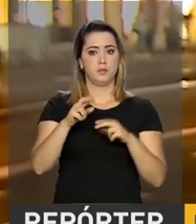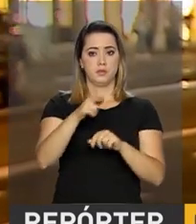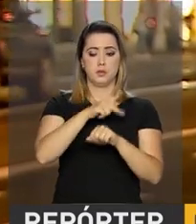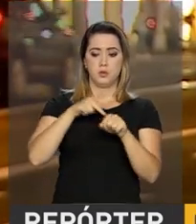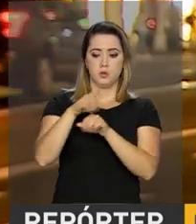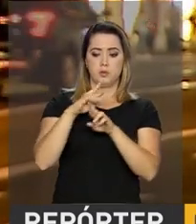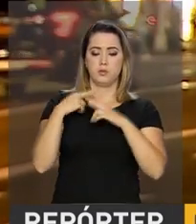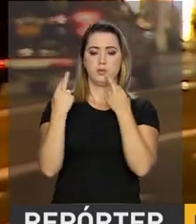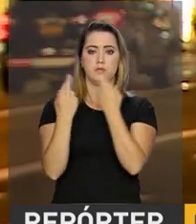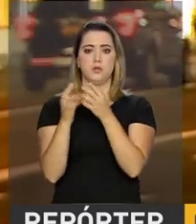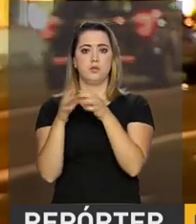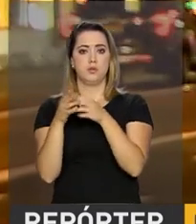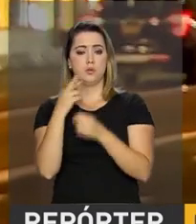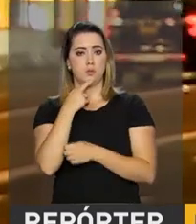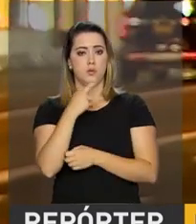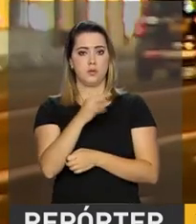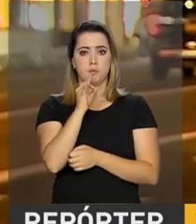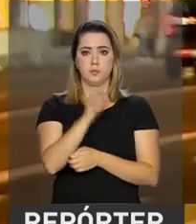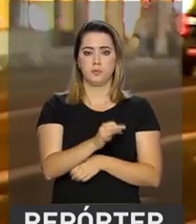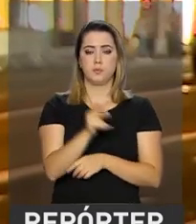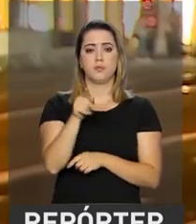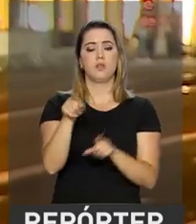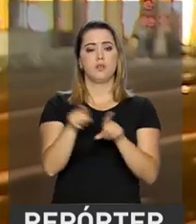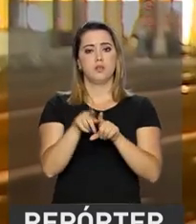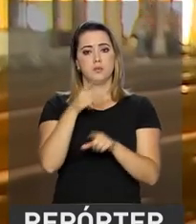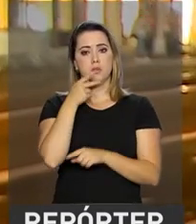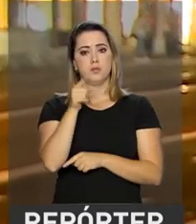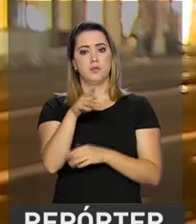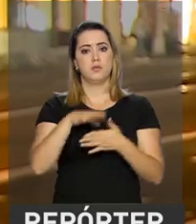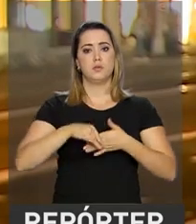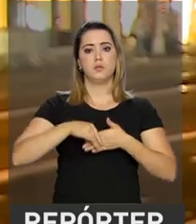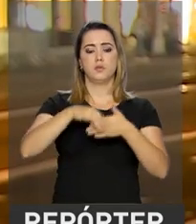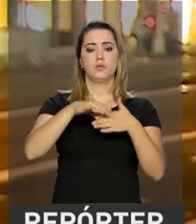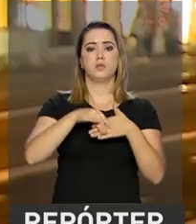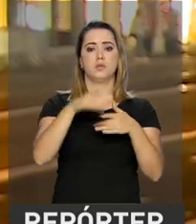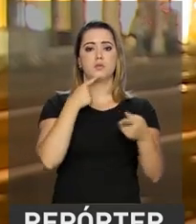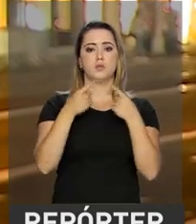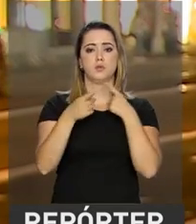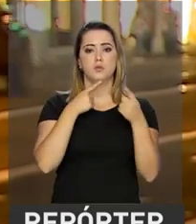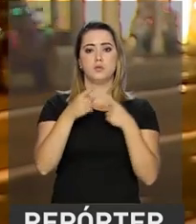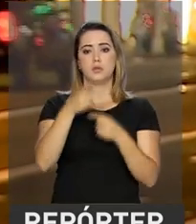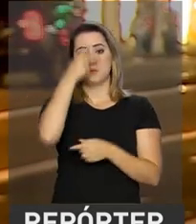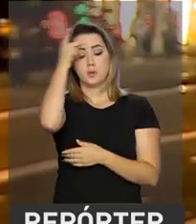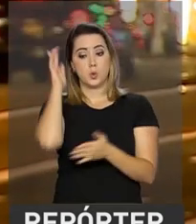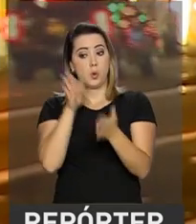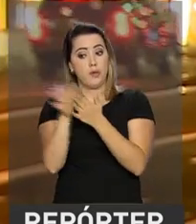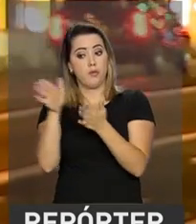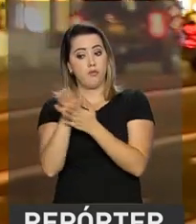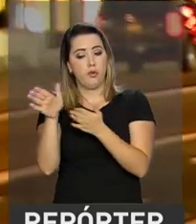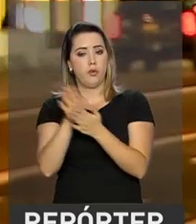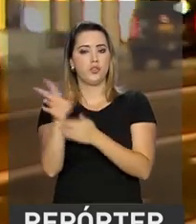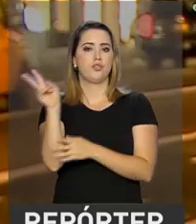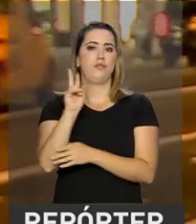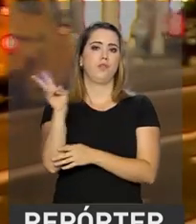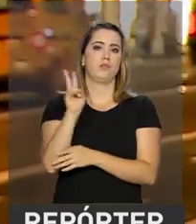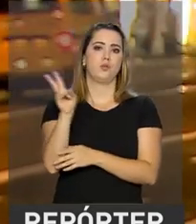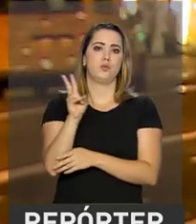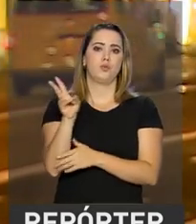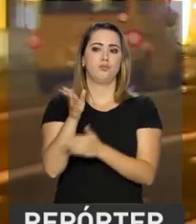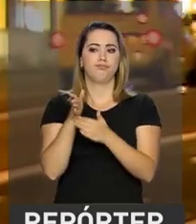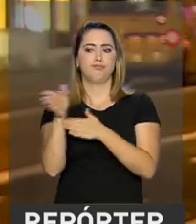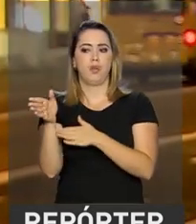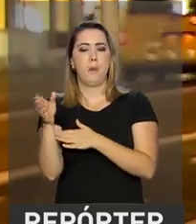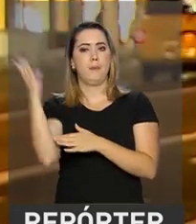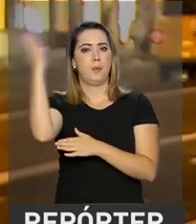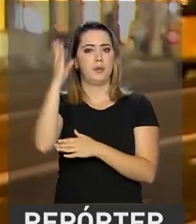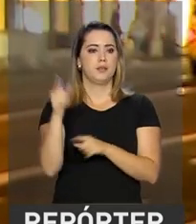para encontrar uma solução. Ele também disse que os líderes discutiram a questão dos refugiados venezuelanos, que se dirigem tanto